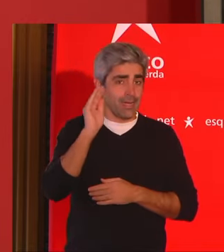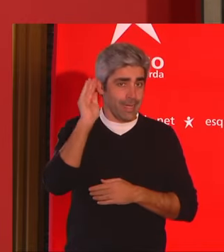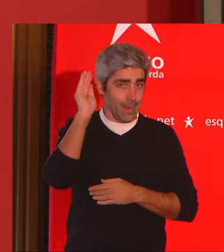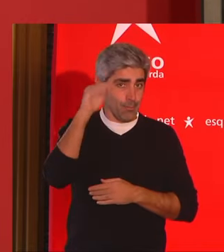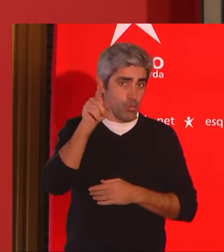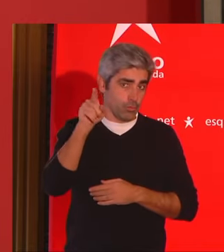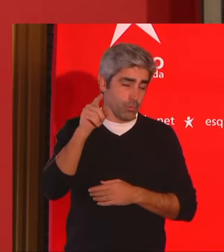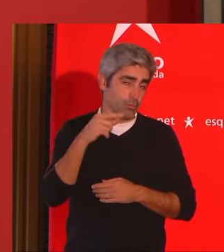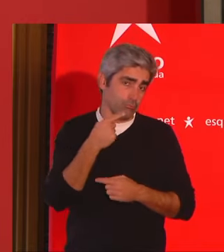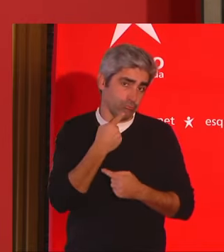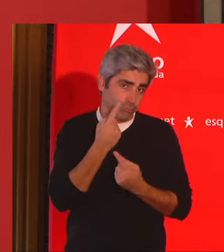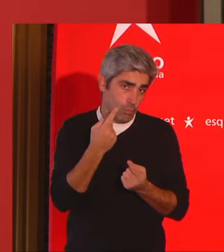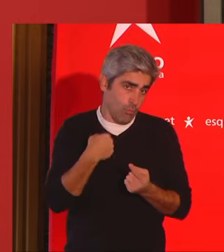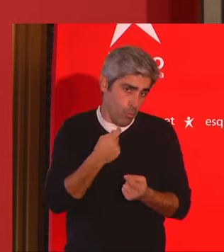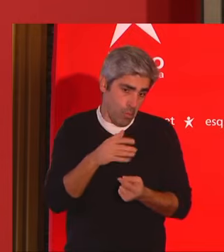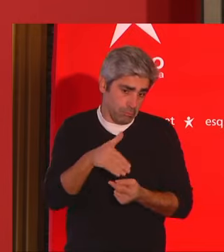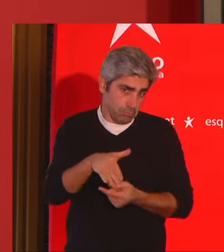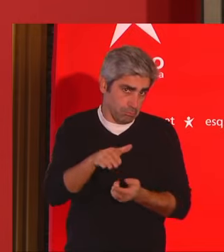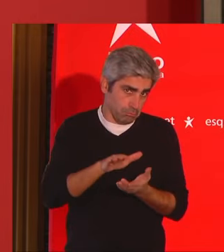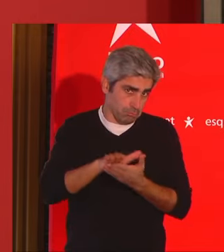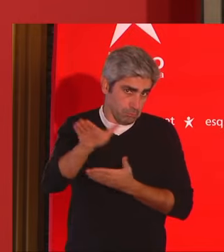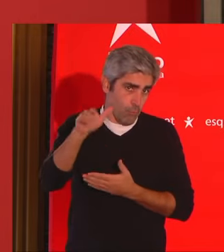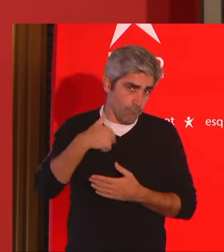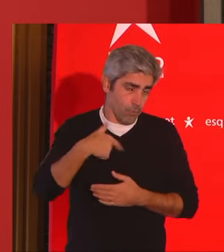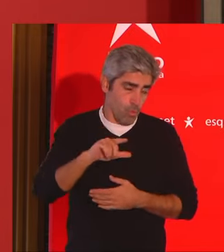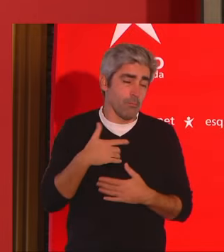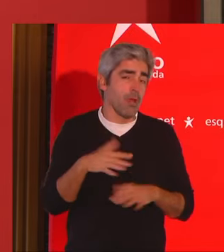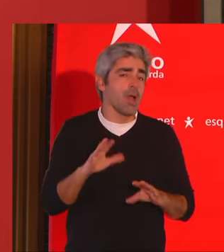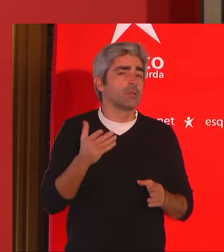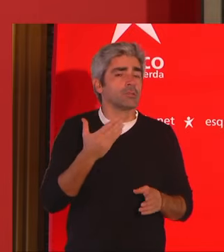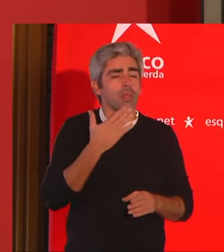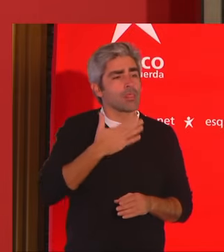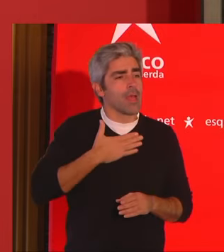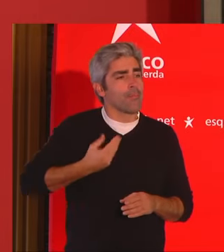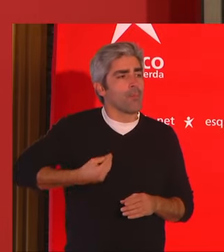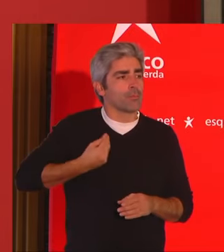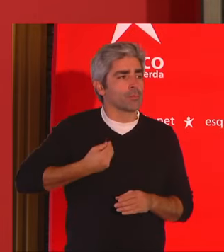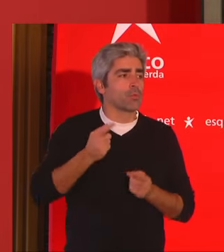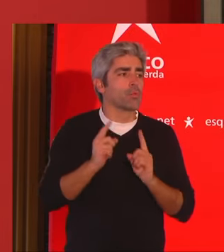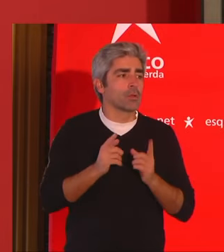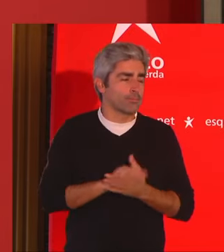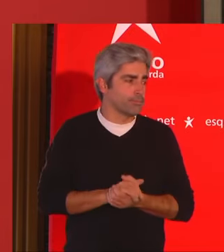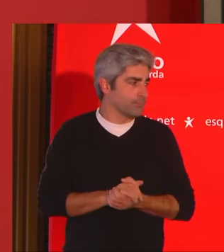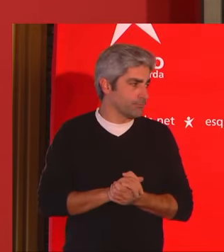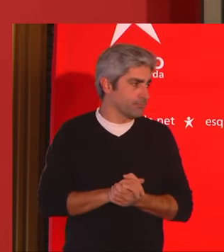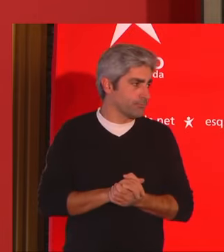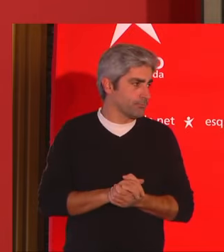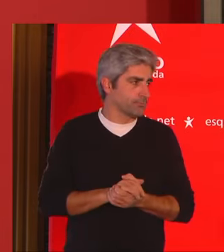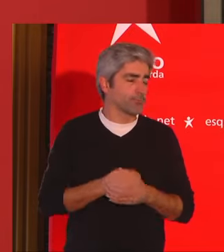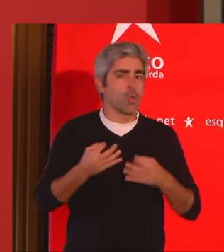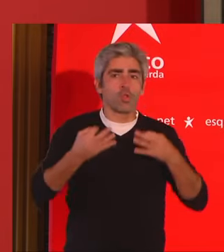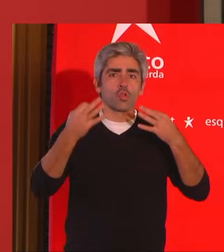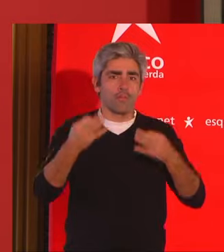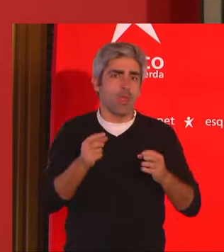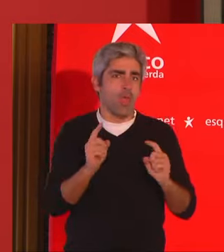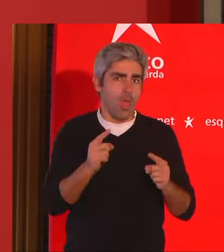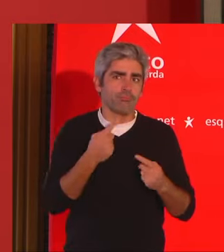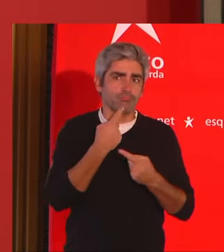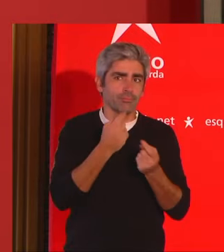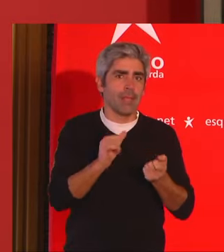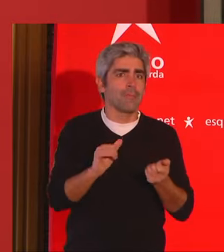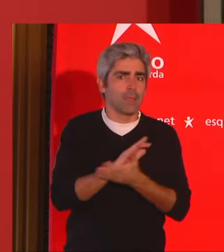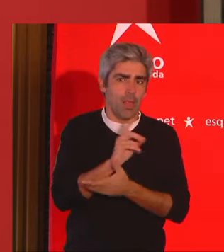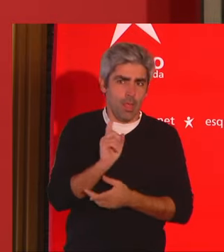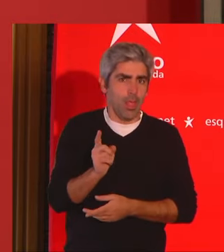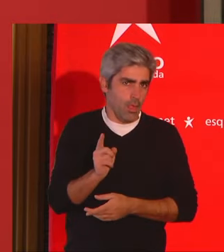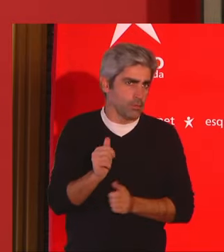entretanto, mas o que realmente me faz muita preocupação é que confirma-se aquilo que foi dito na